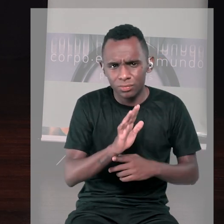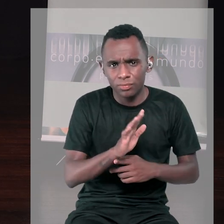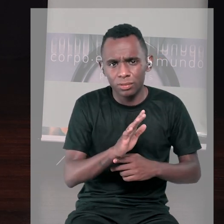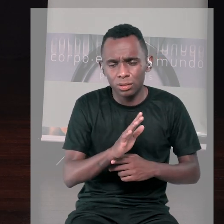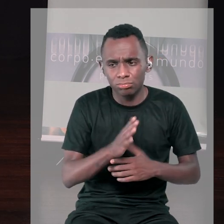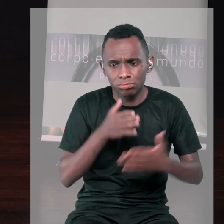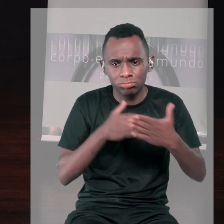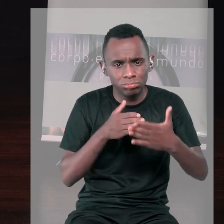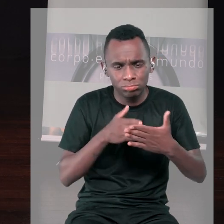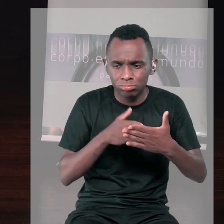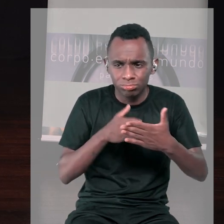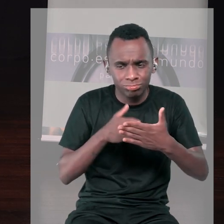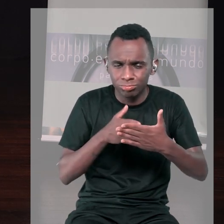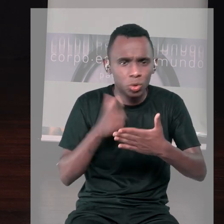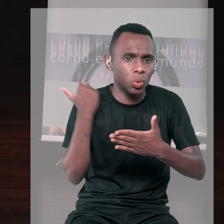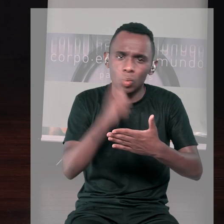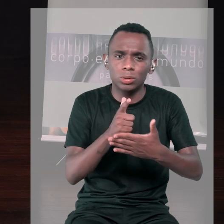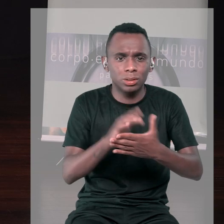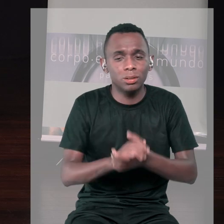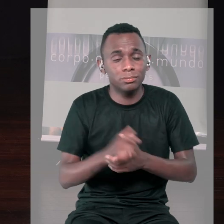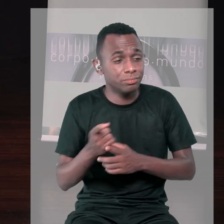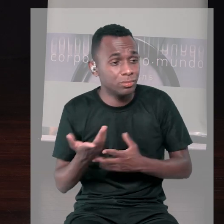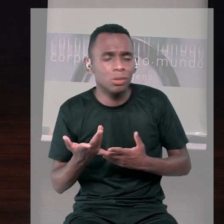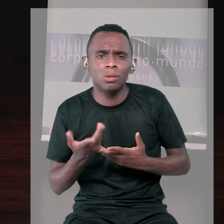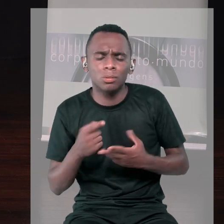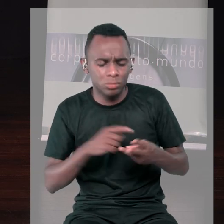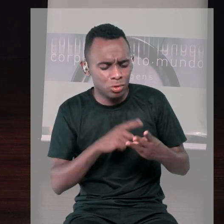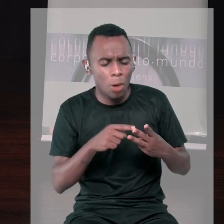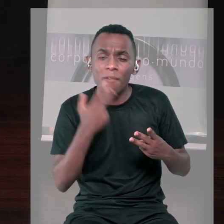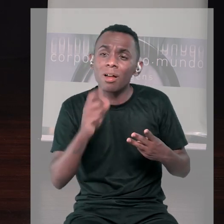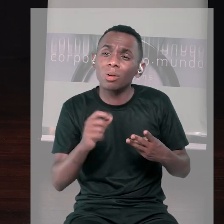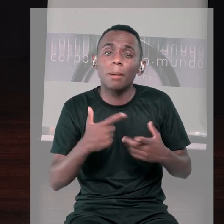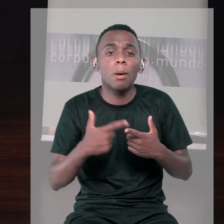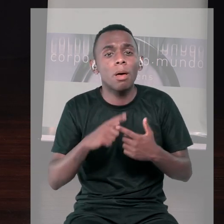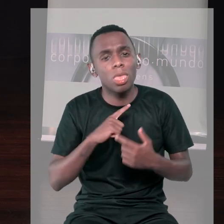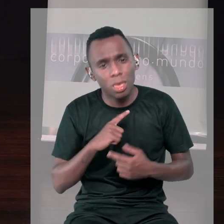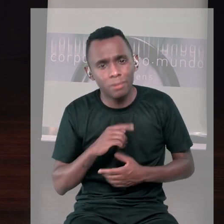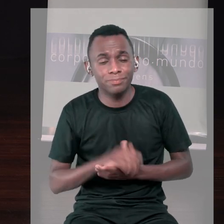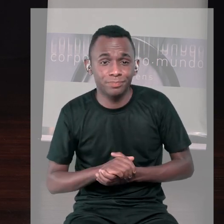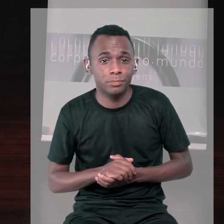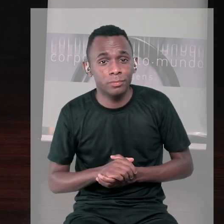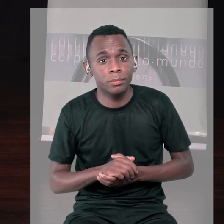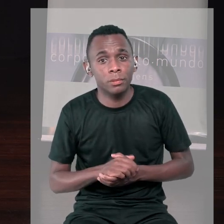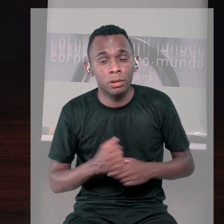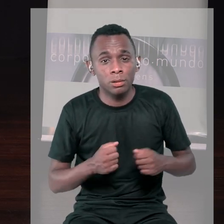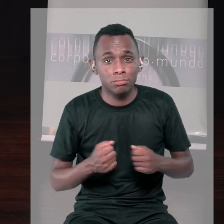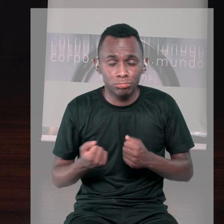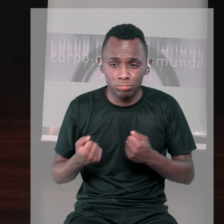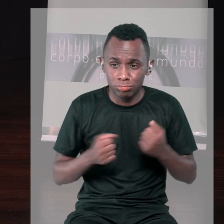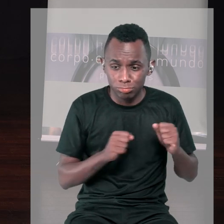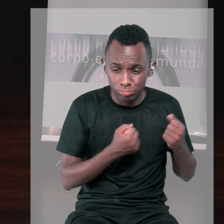romper a defesa. E aí Clausewitz diria para vocês, gente, porque tem um problema aí. É que atacar, que